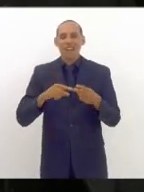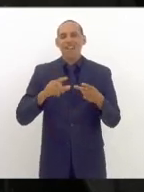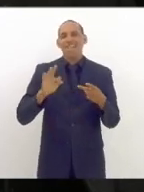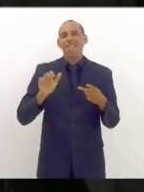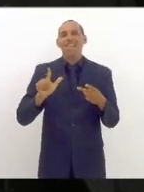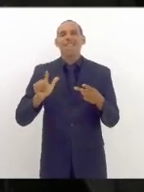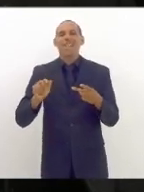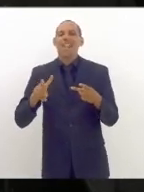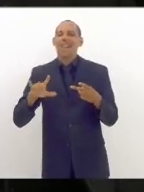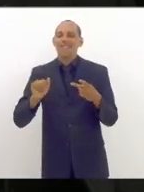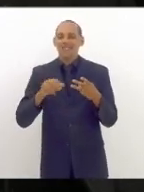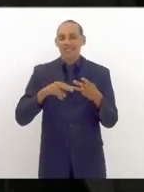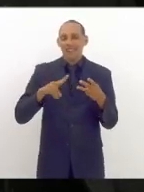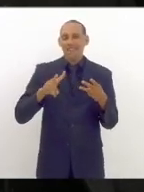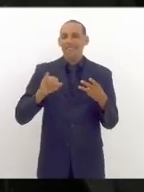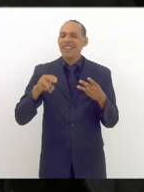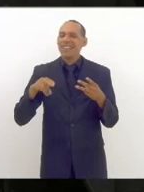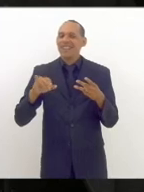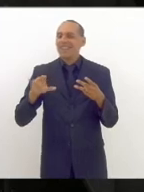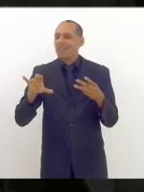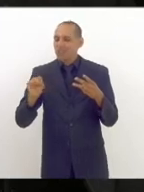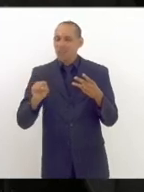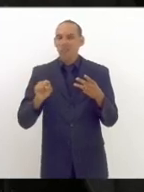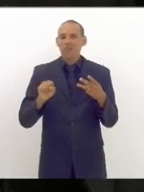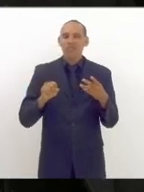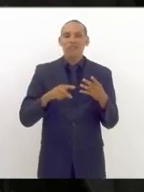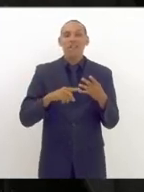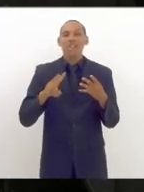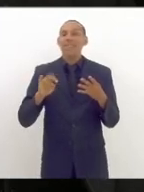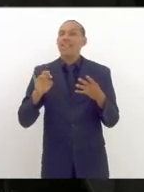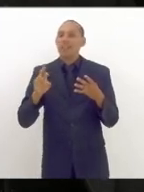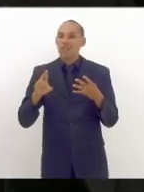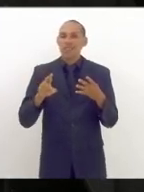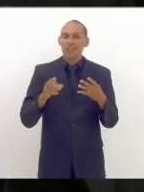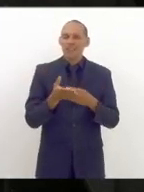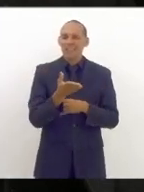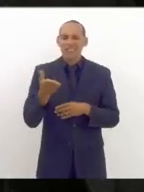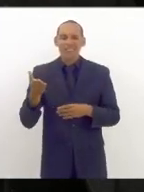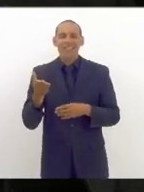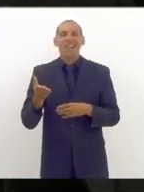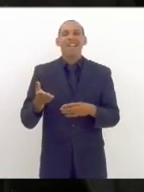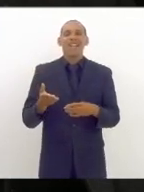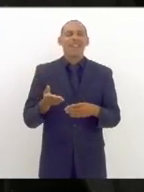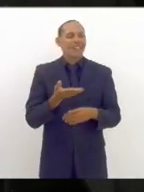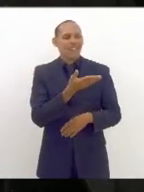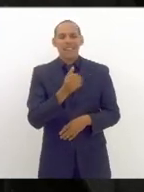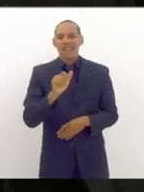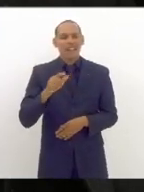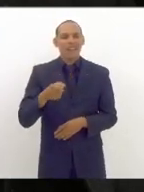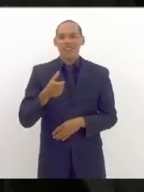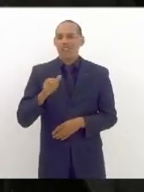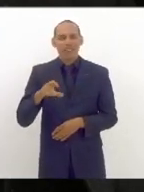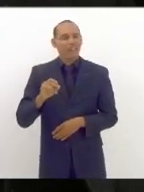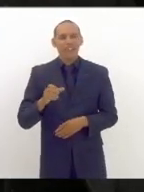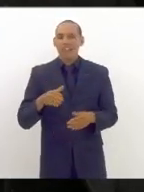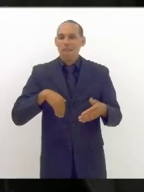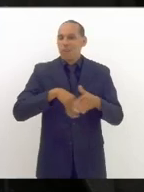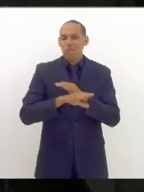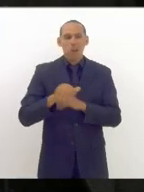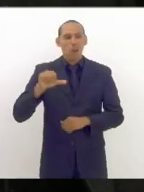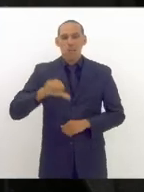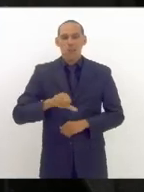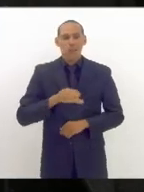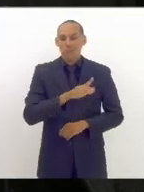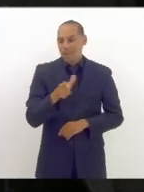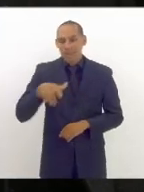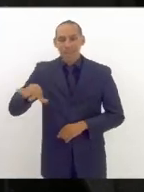aqui, os moleques bons de bola, graças a Deus, vocês um agarra, os outros jogam, porque o Cap não joga nada, então toda pelada, pelo menos leva os